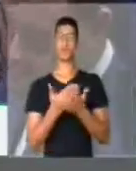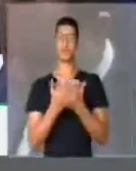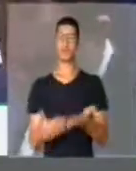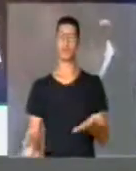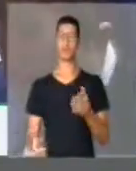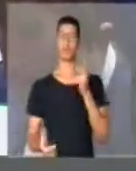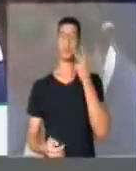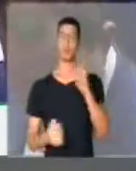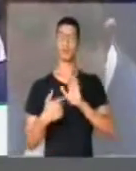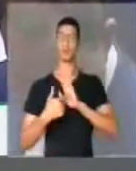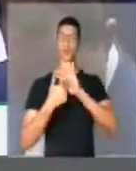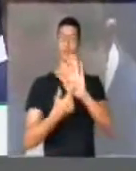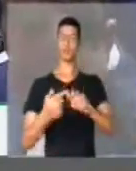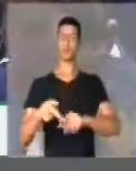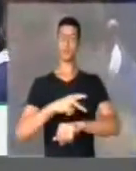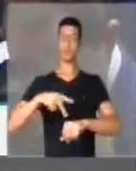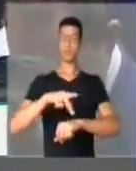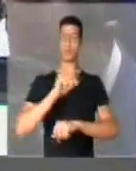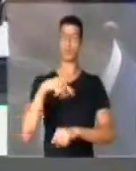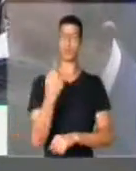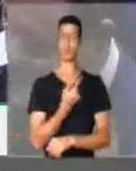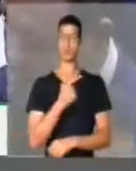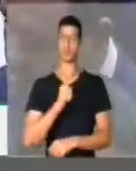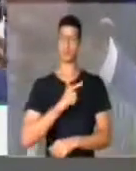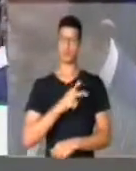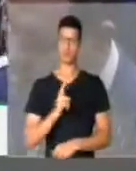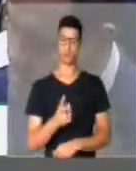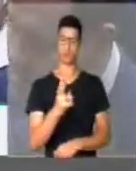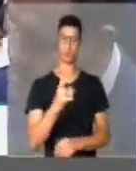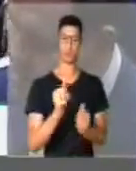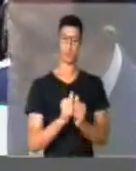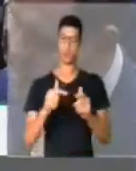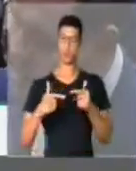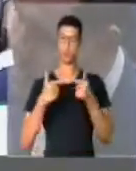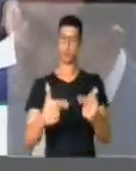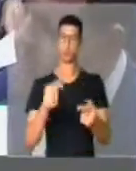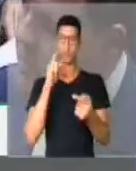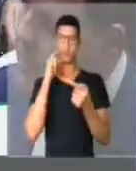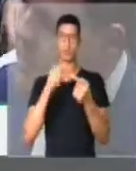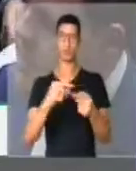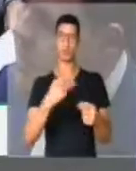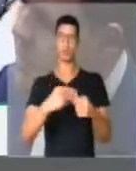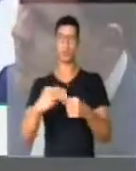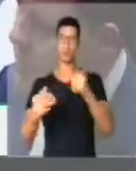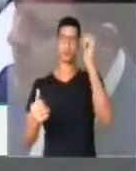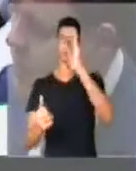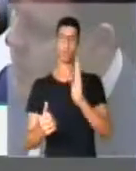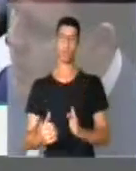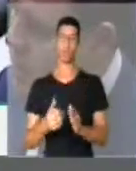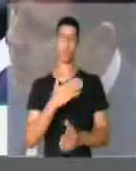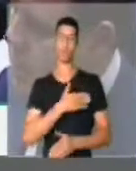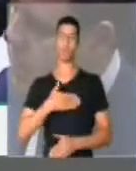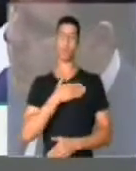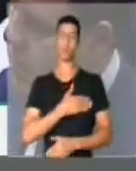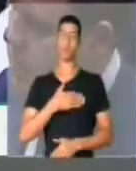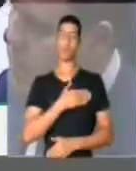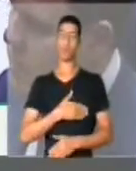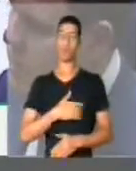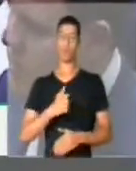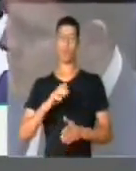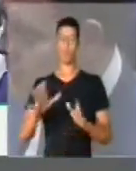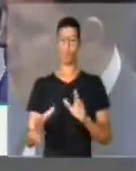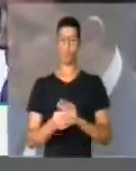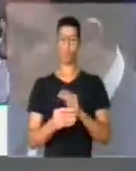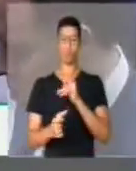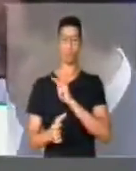derrubar para mostrar ao país que nós temos que continuar com esta luta em favor dos municípios brasileiros. Gostaria só de